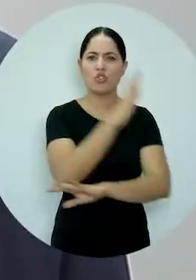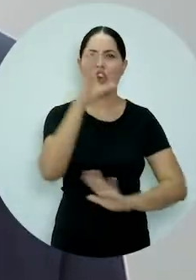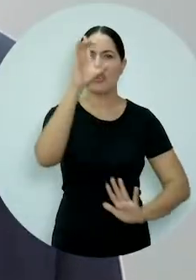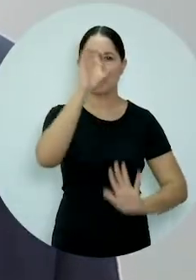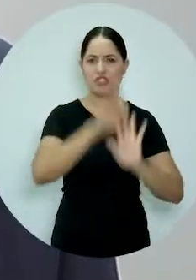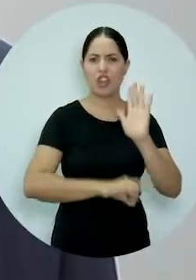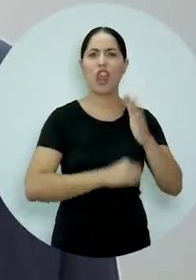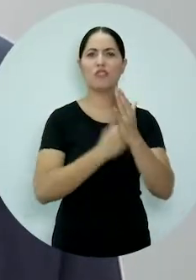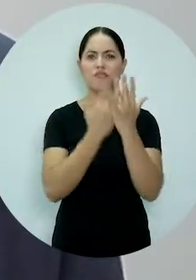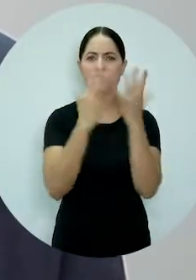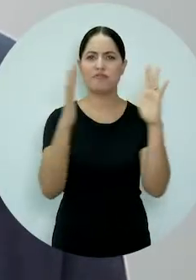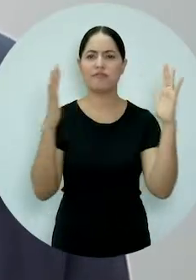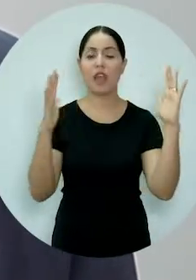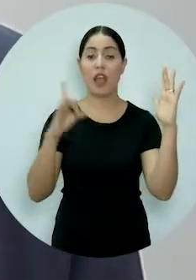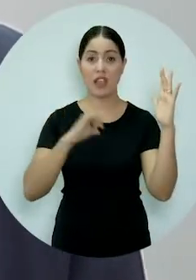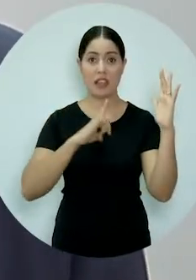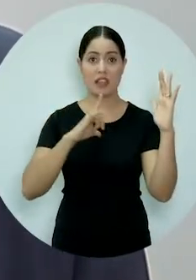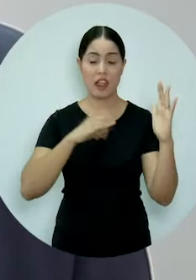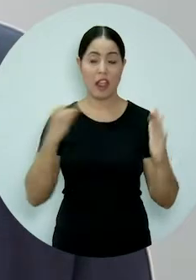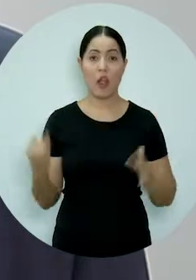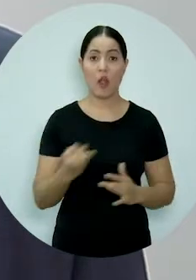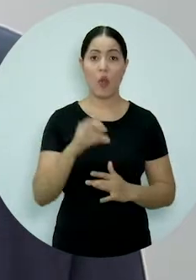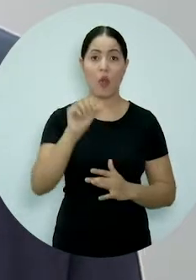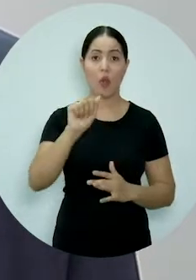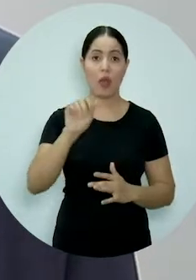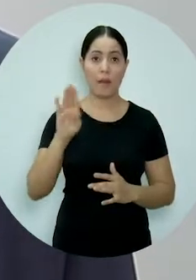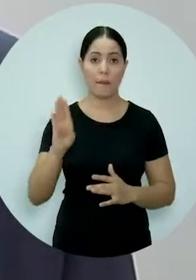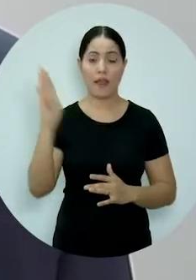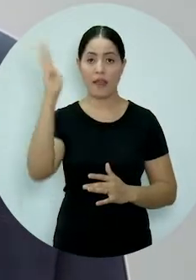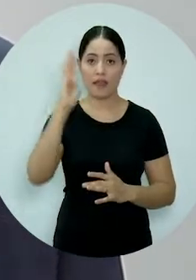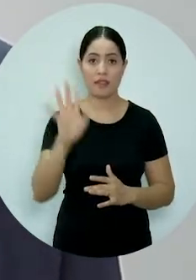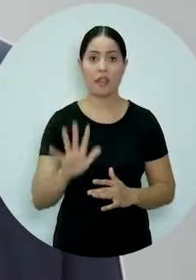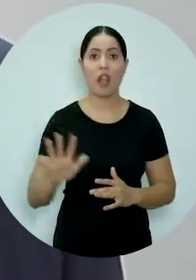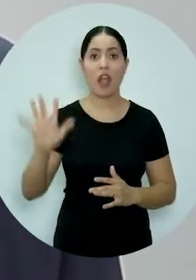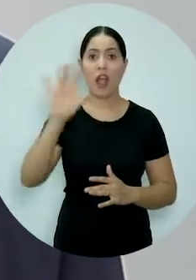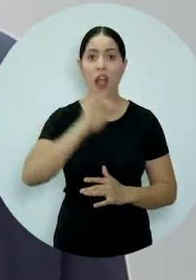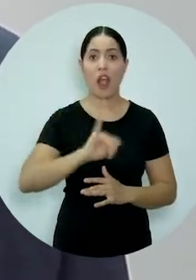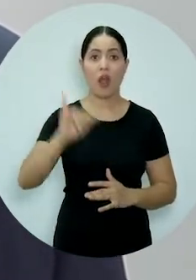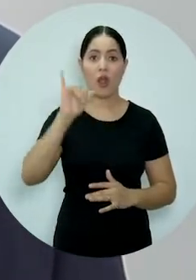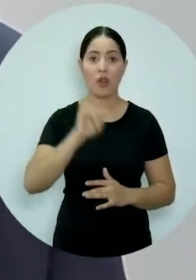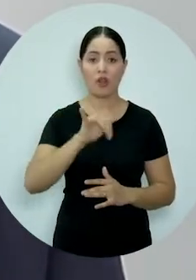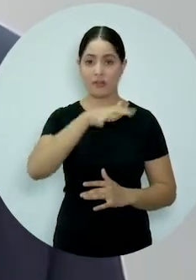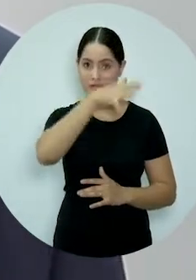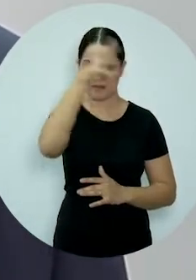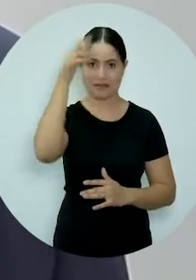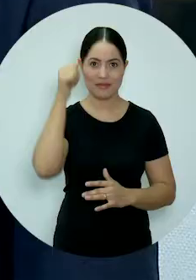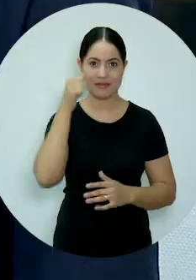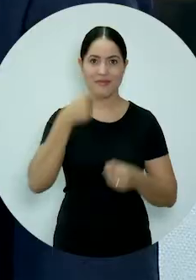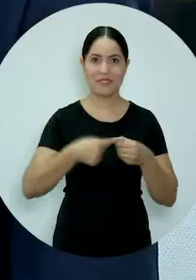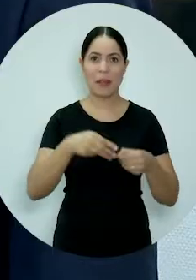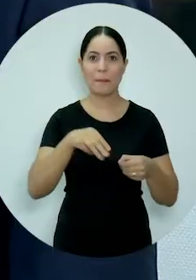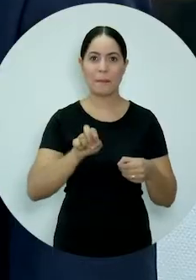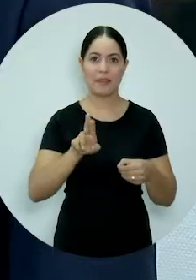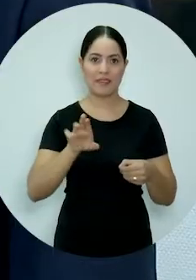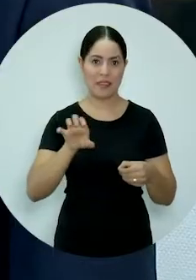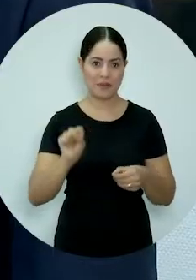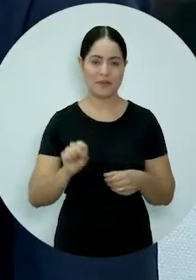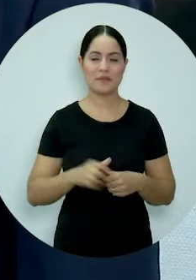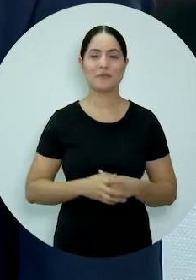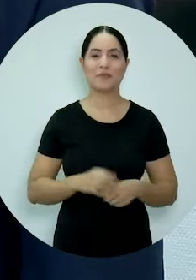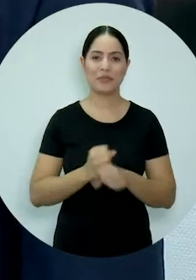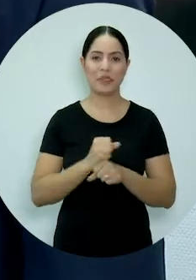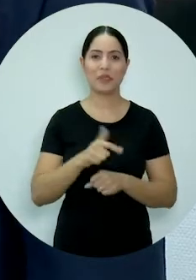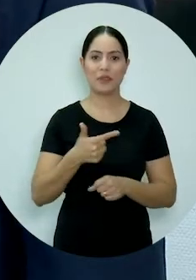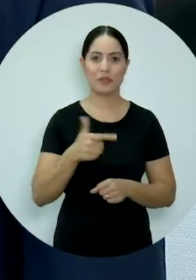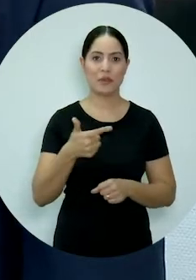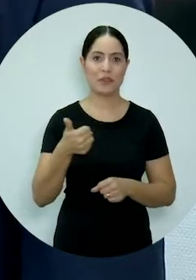ambiente, do direito ambiental, patrocinado pela OAB Nacional, acontecendo em Manaus, no Amazonas, no ano de 2021. E na opinião do senhor